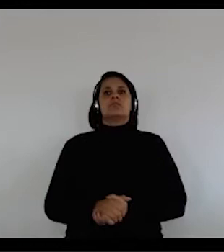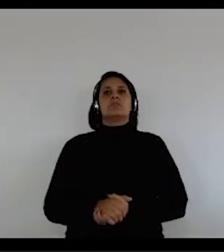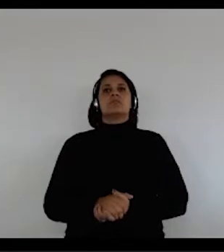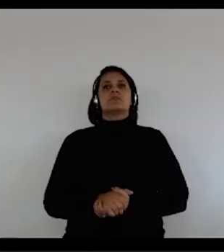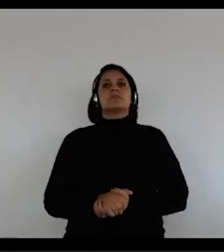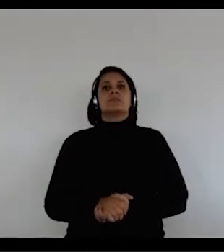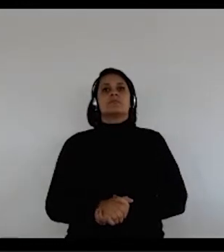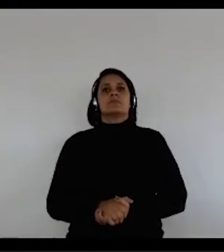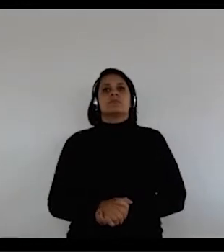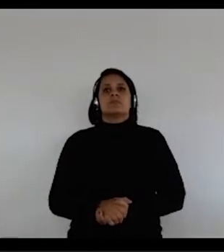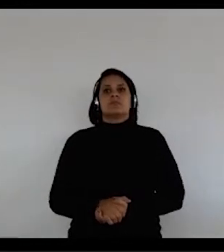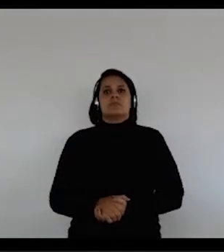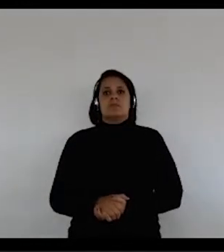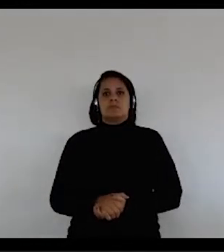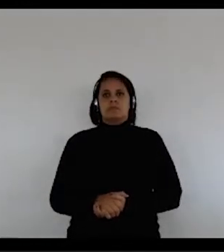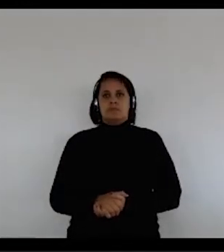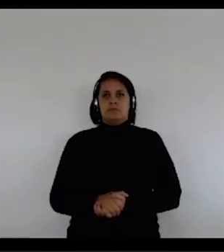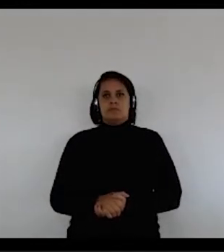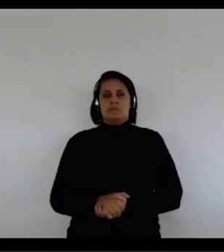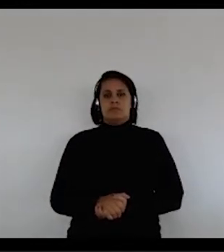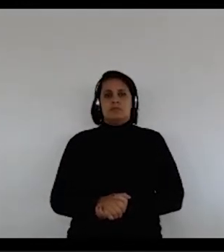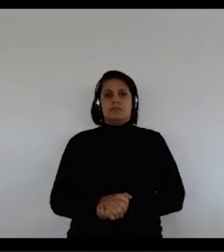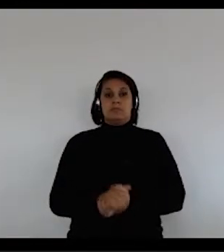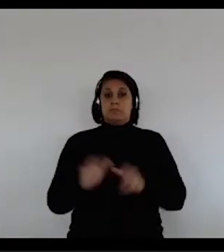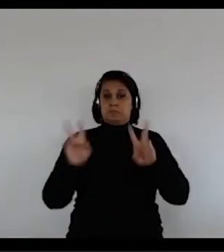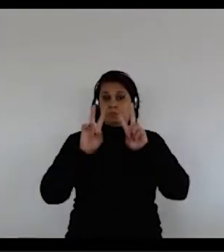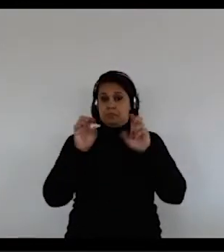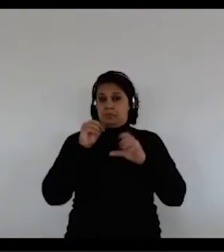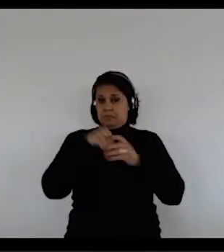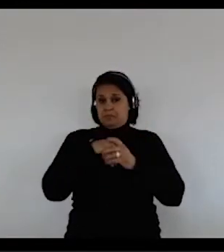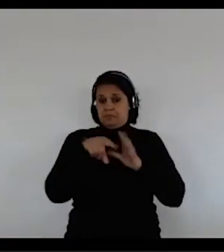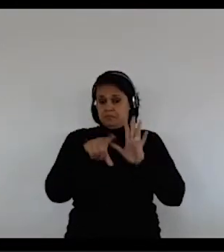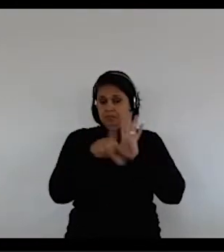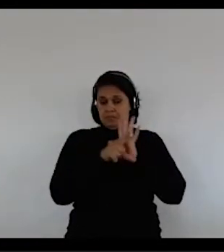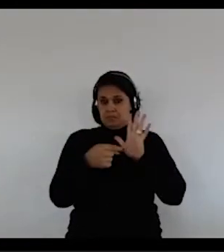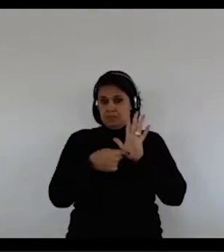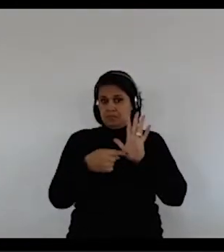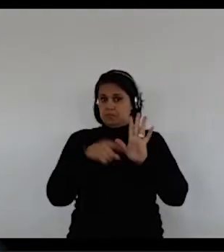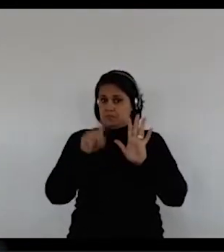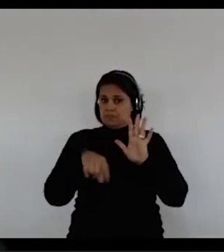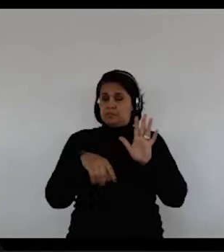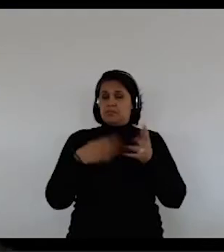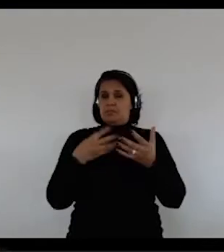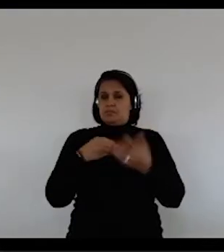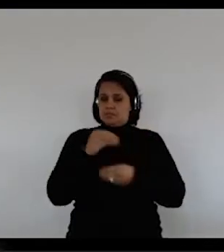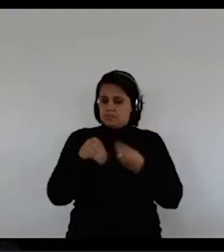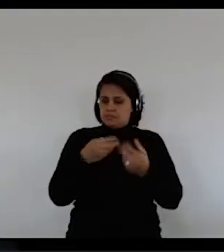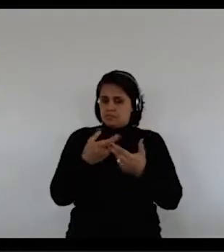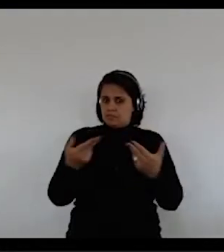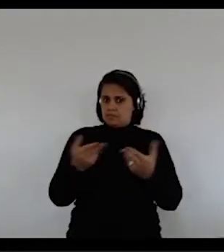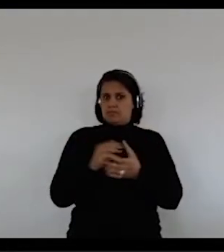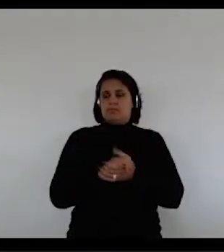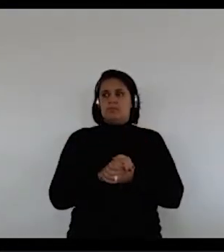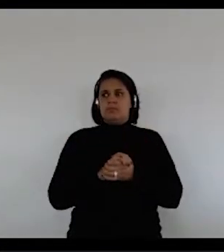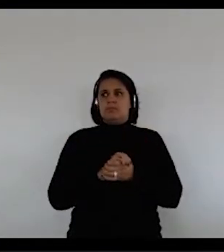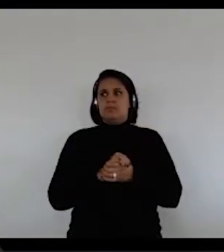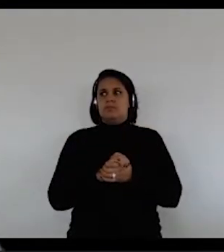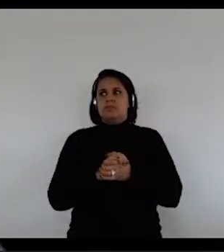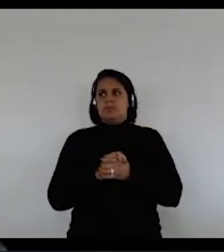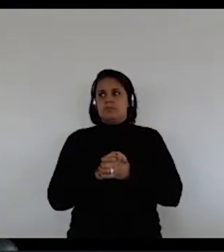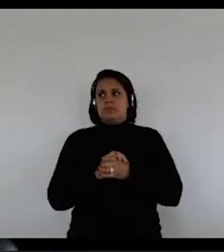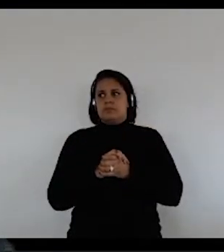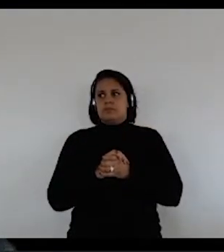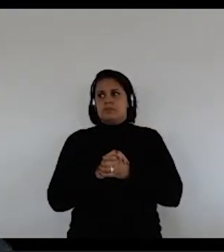O conteúdo desta norma é muito heterogêneo e é a